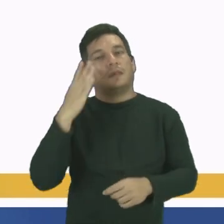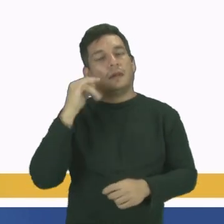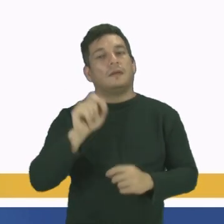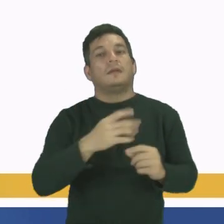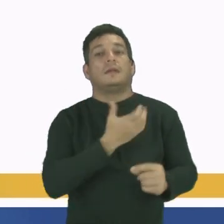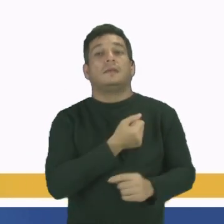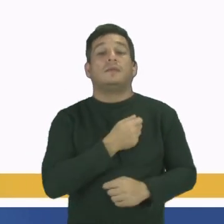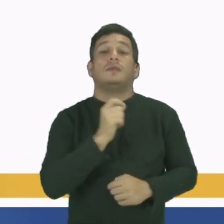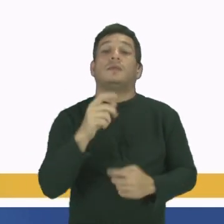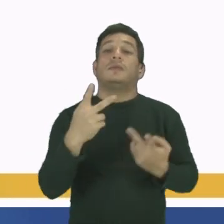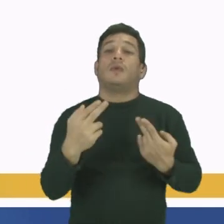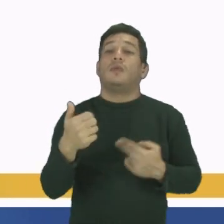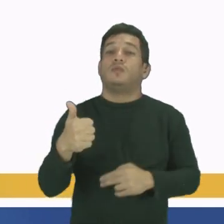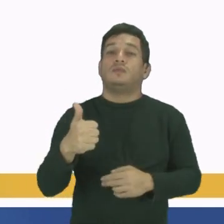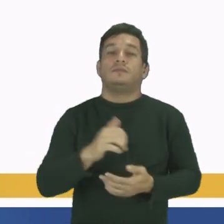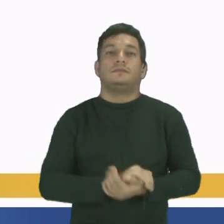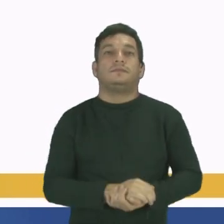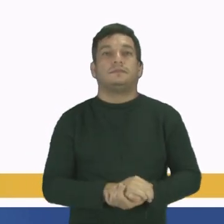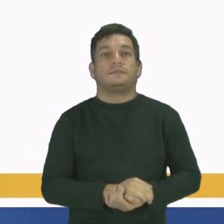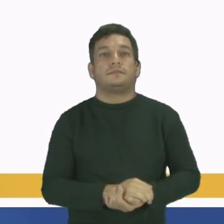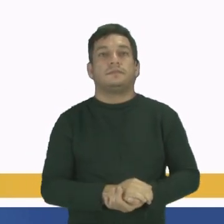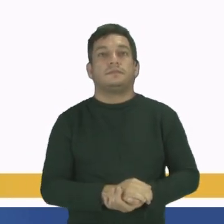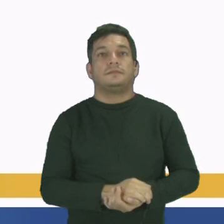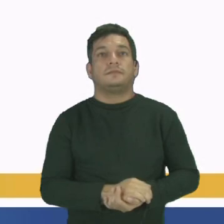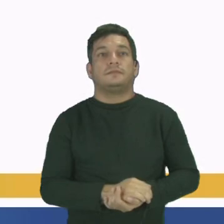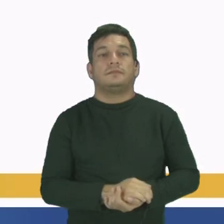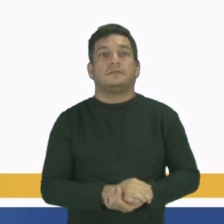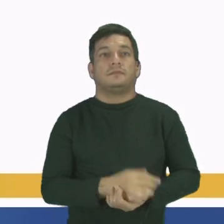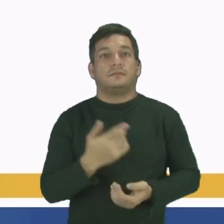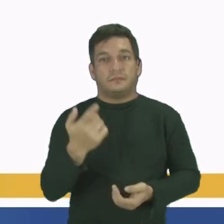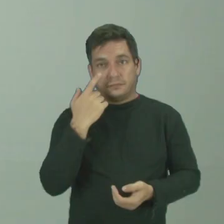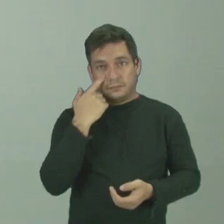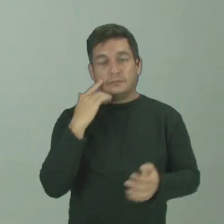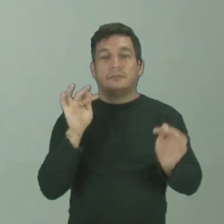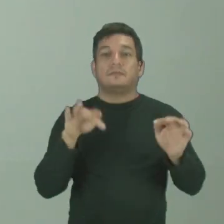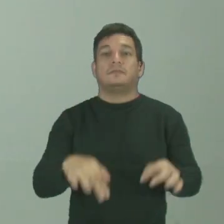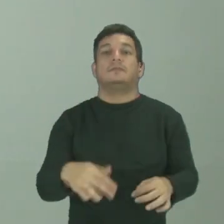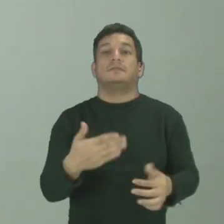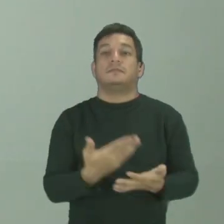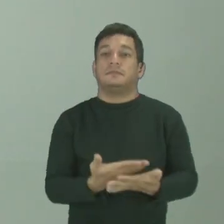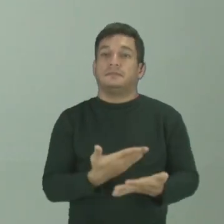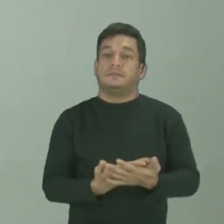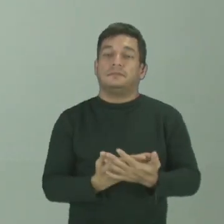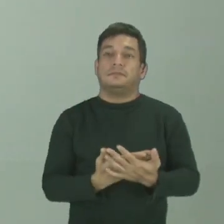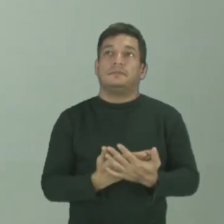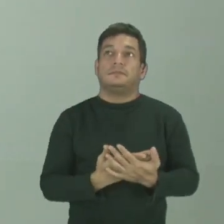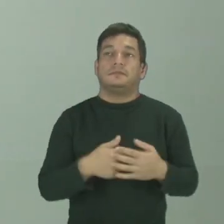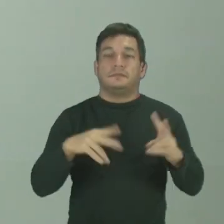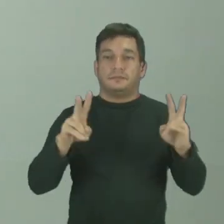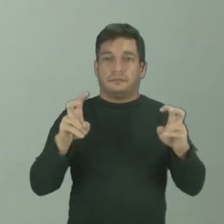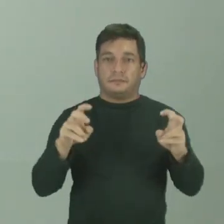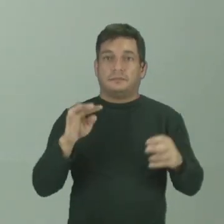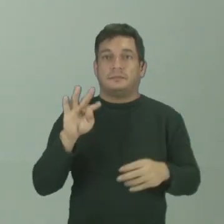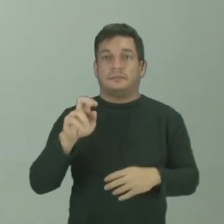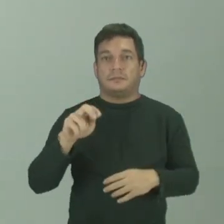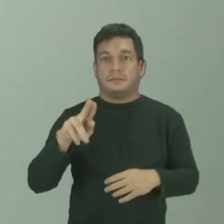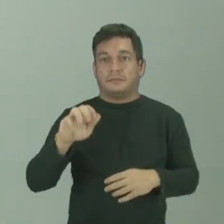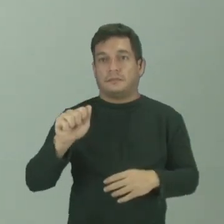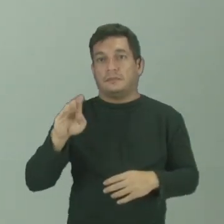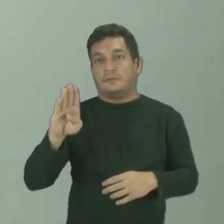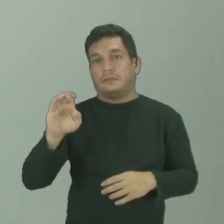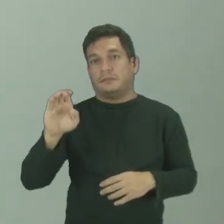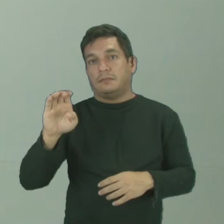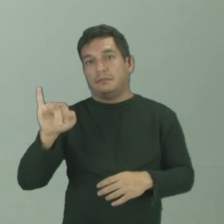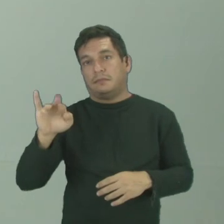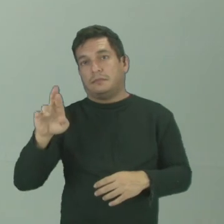valor igual a 1. Então a gente vai ficar por aqui nessa aula, né, sobre o teorema de Birnet. E aí eu